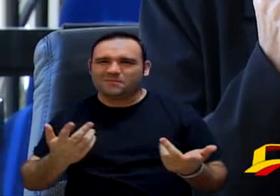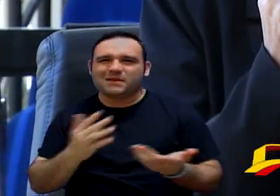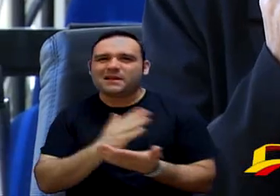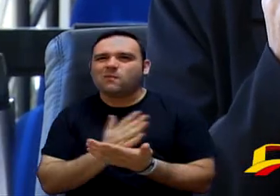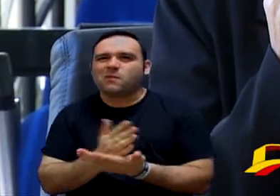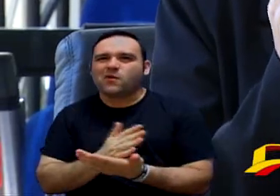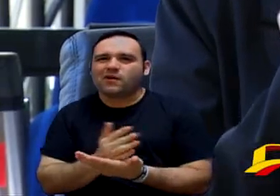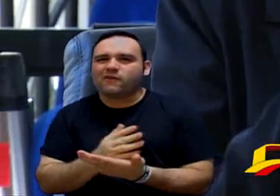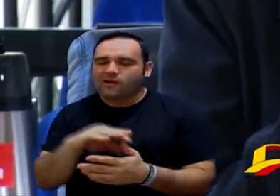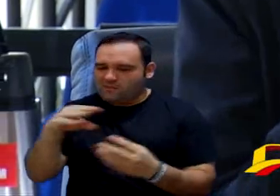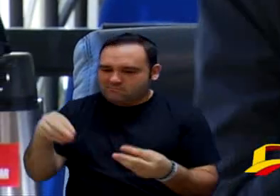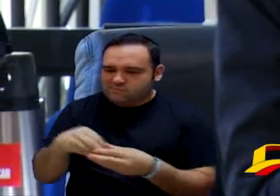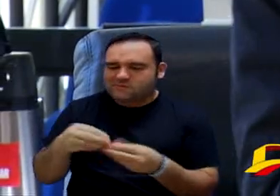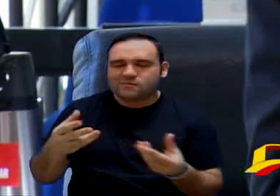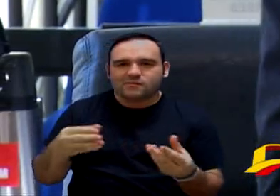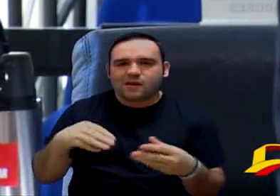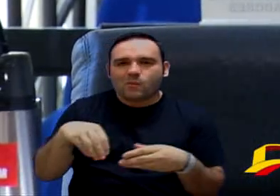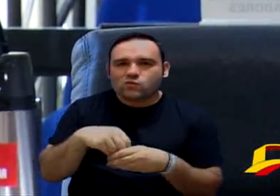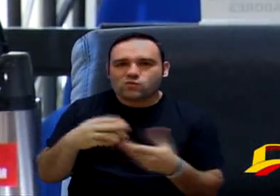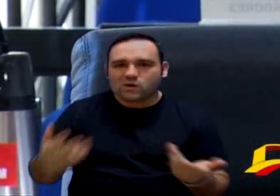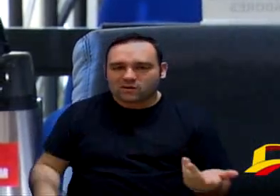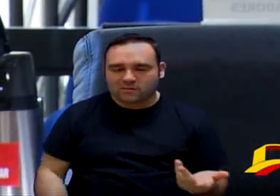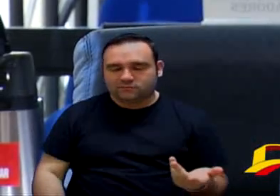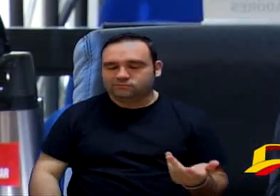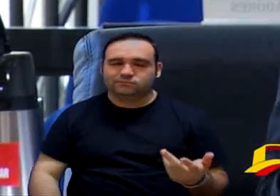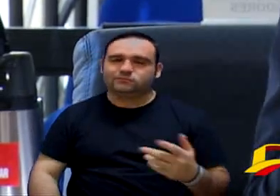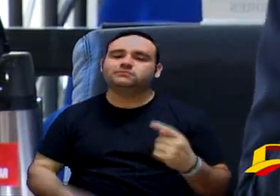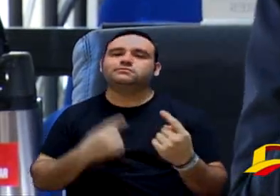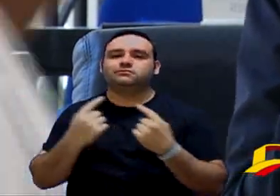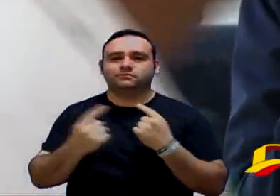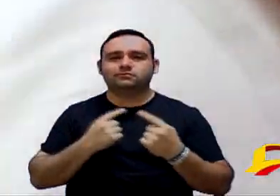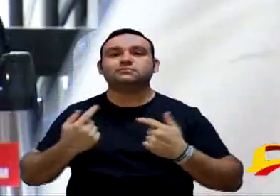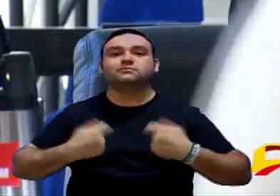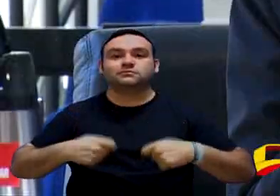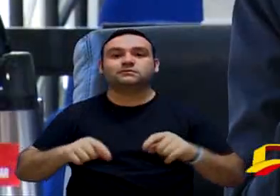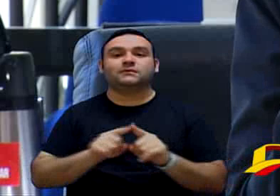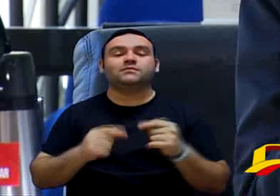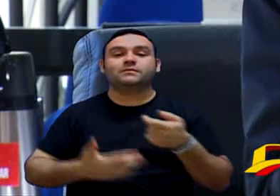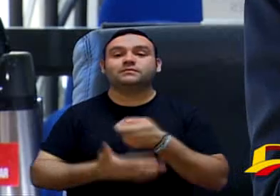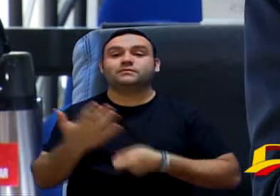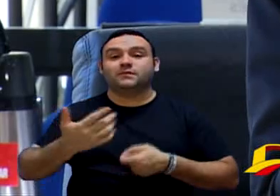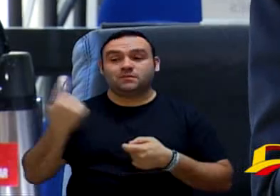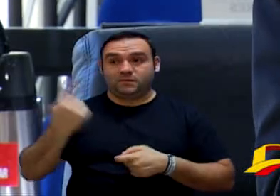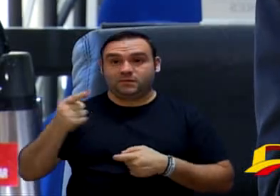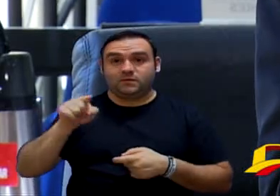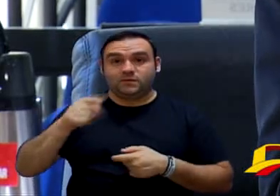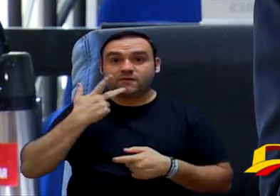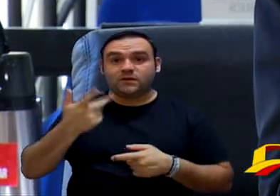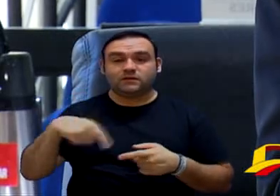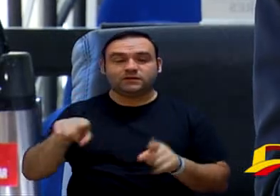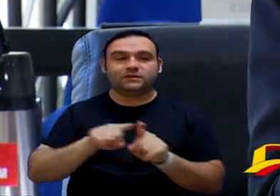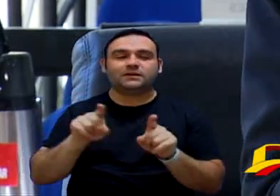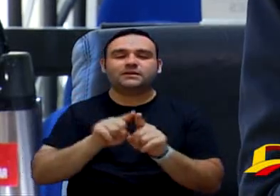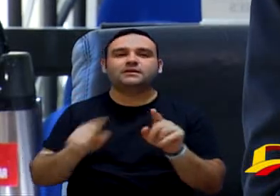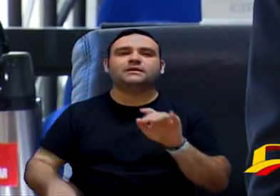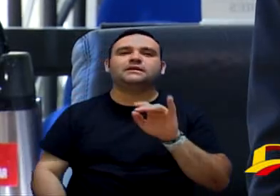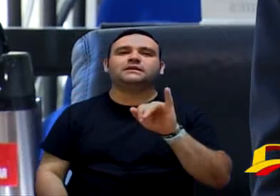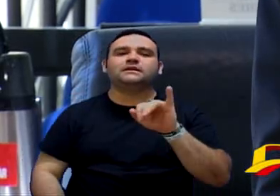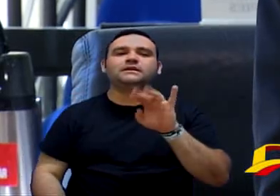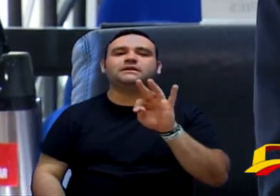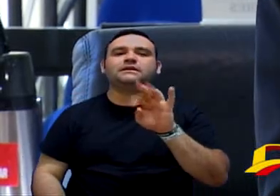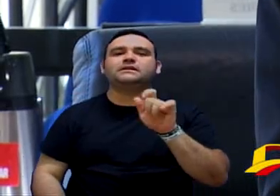unificar tudo então é uma questão para conversar também no requerimento do Senhor colocou da Inter bar